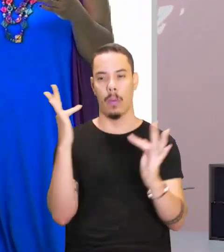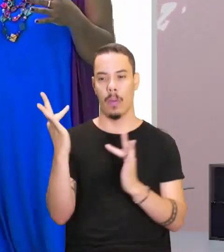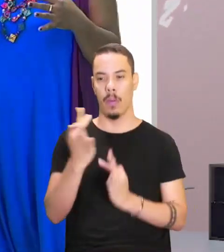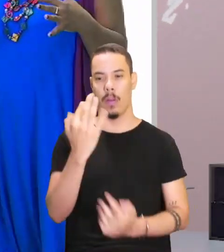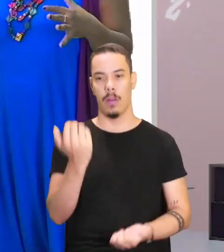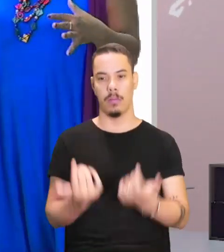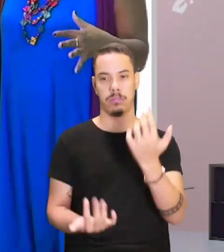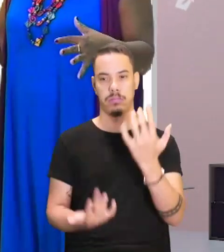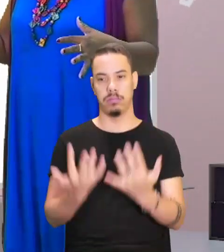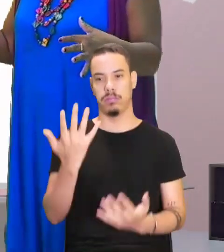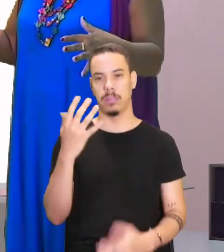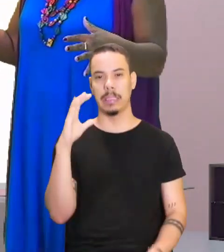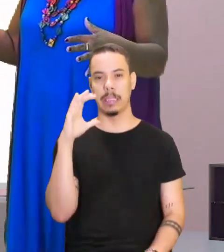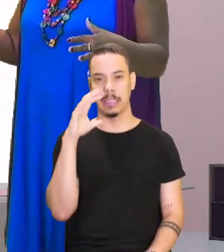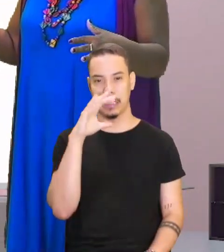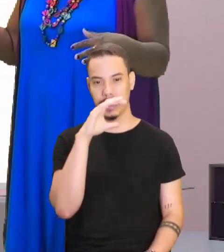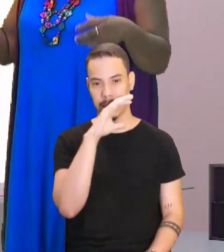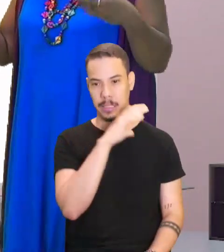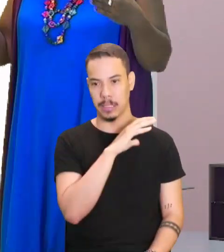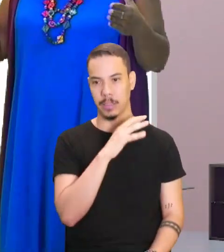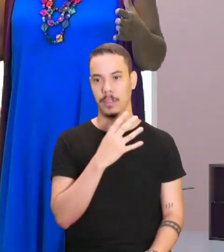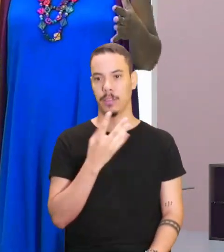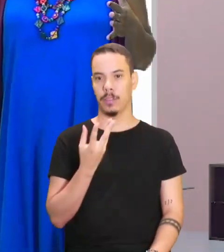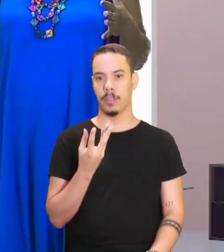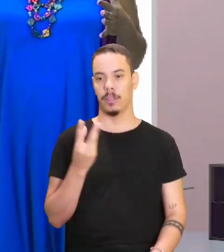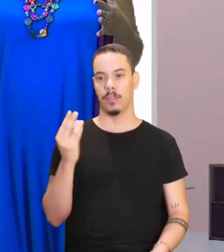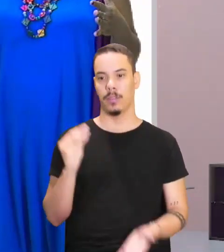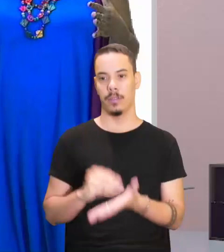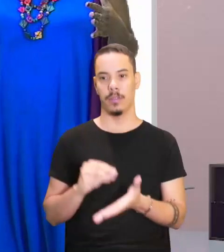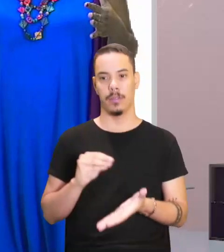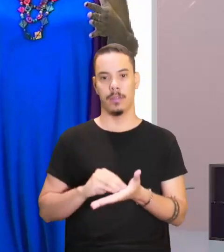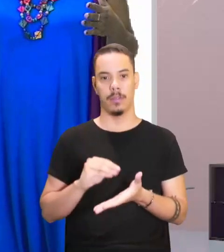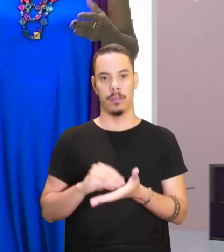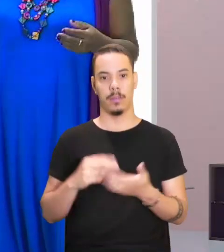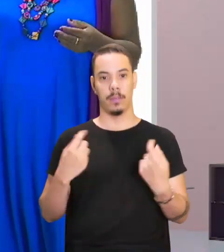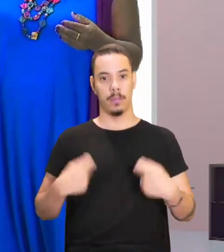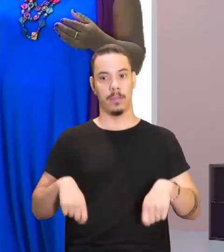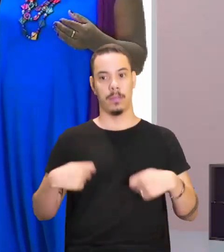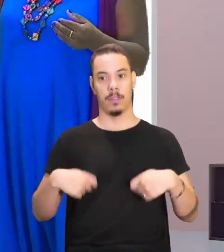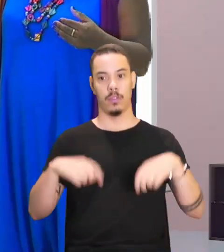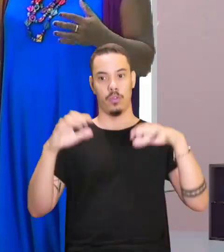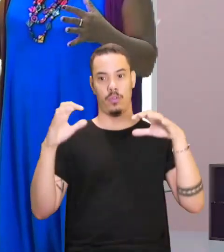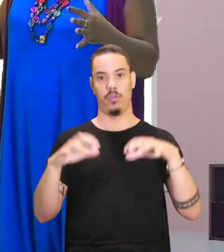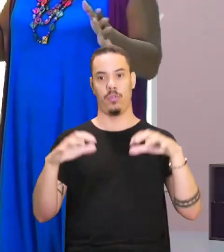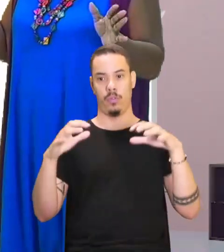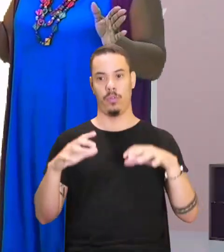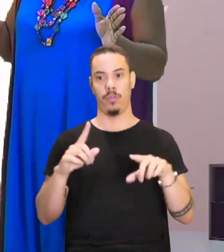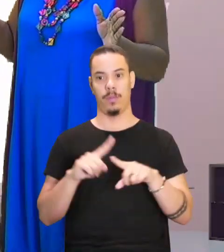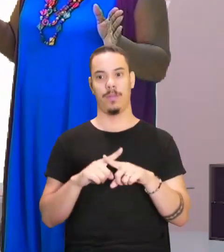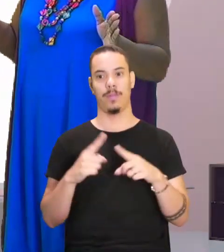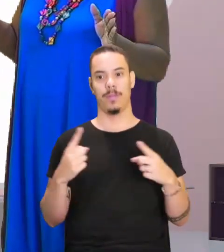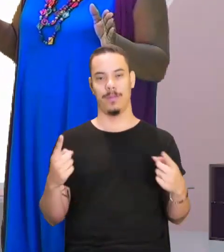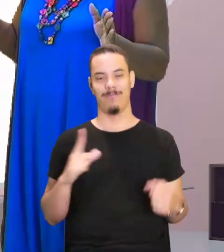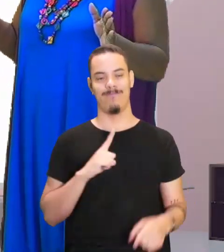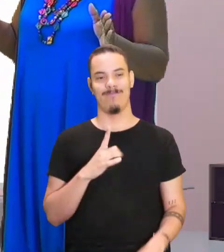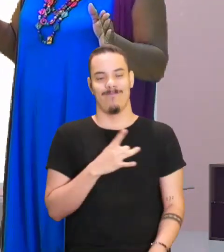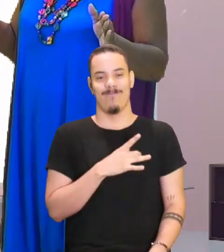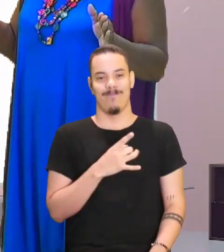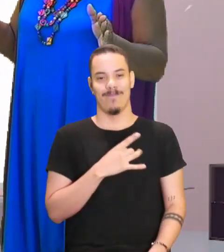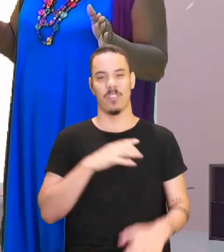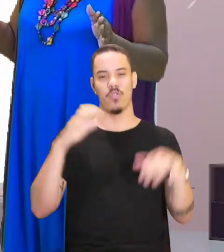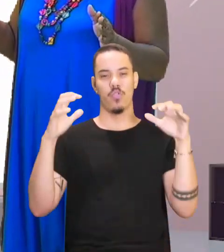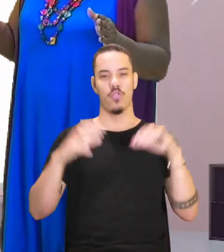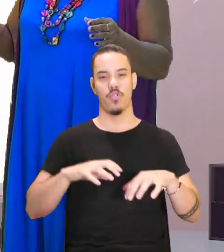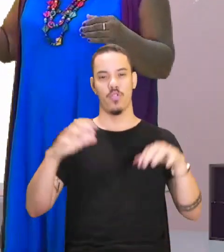aquele tão quente, né, Pura? Faltando uma chuvinha. Aí, só que quando eu tenho aquele medo daquele